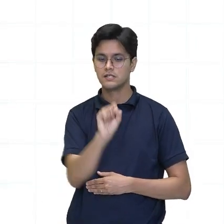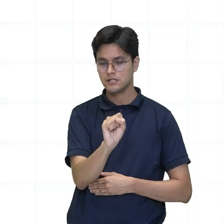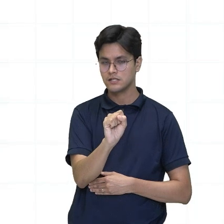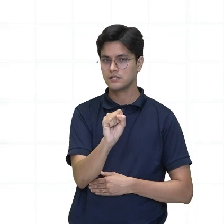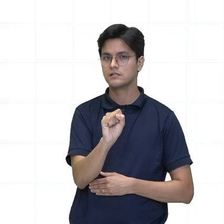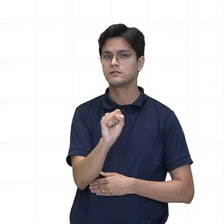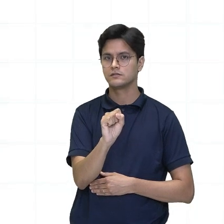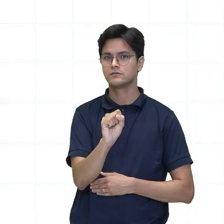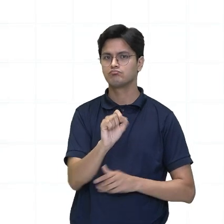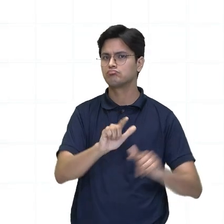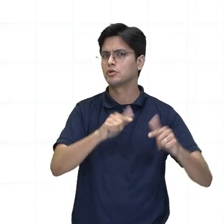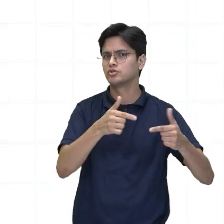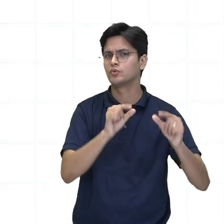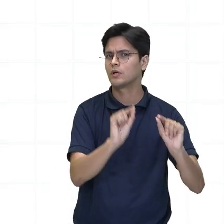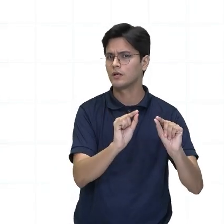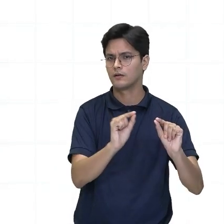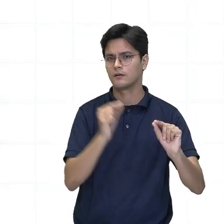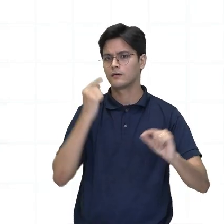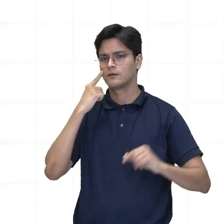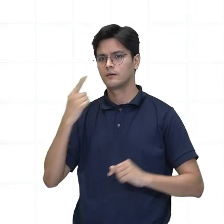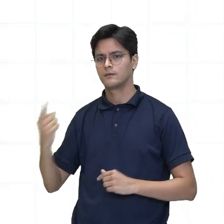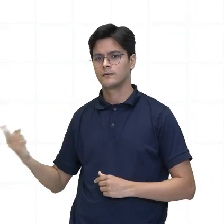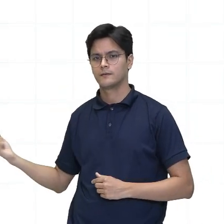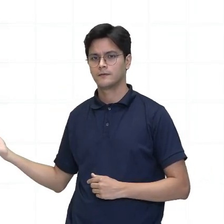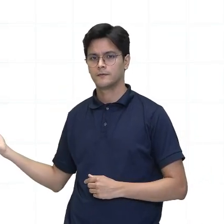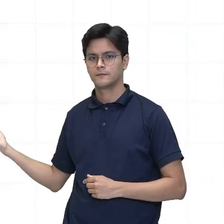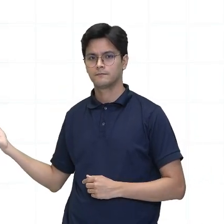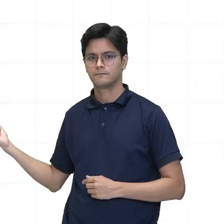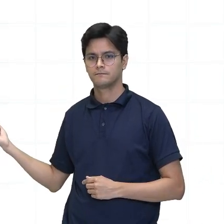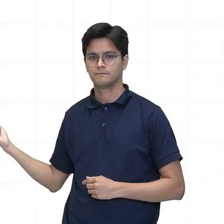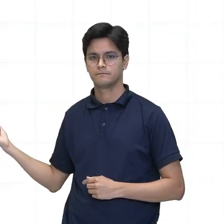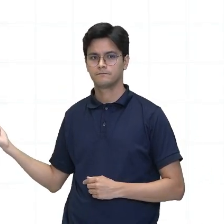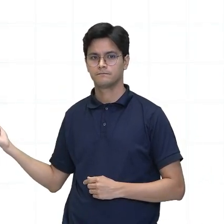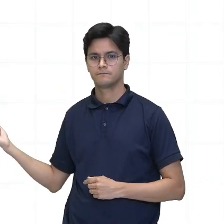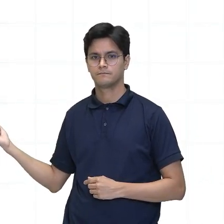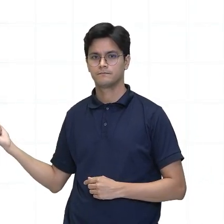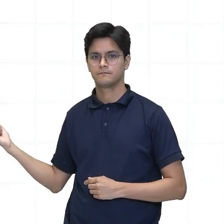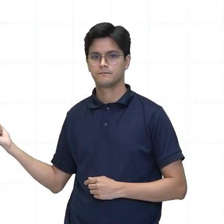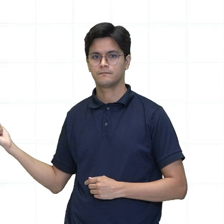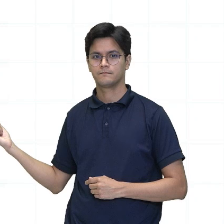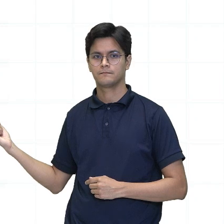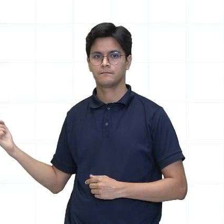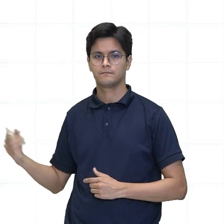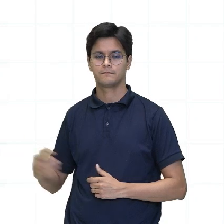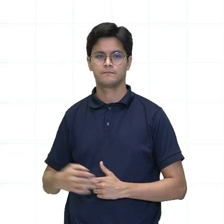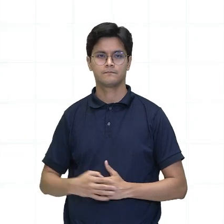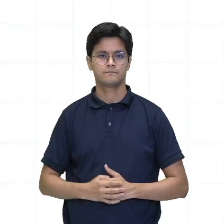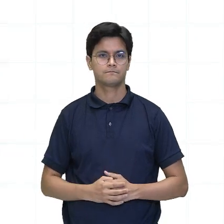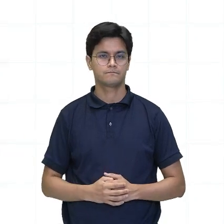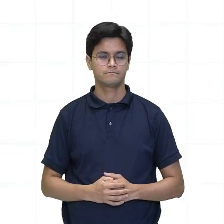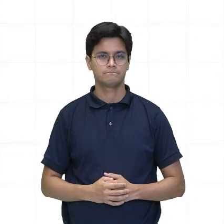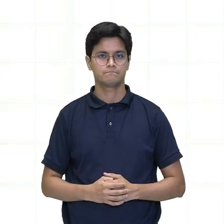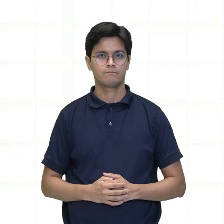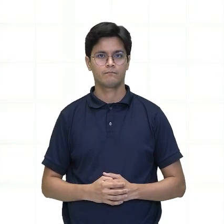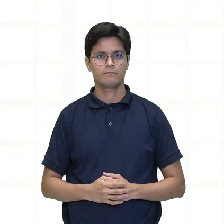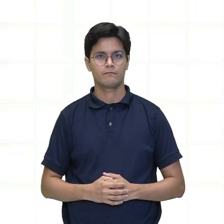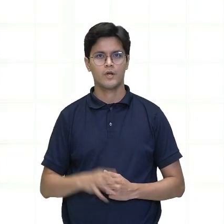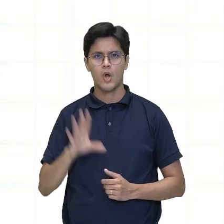Ivan is. Vamos ver. Ele está colando, né?